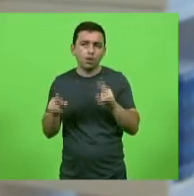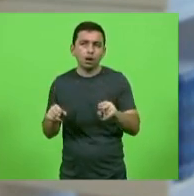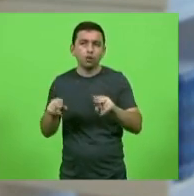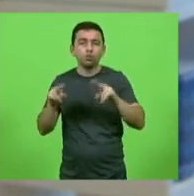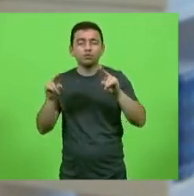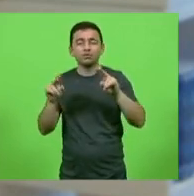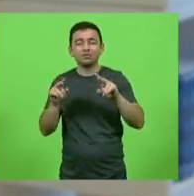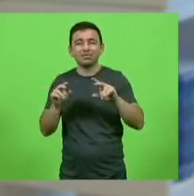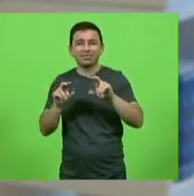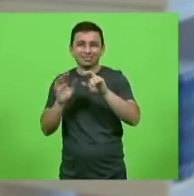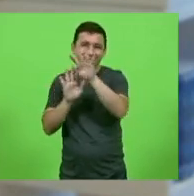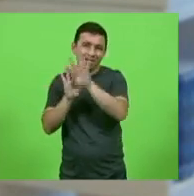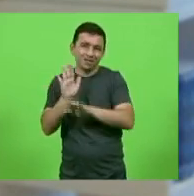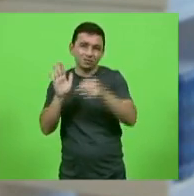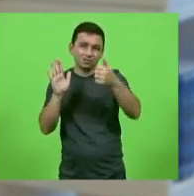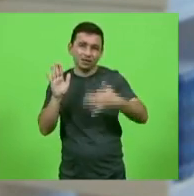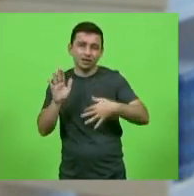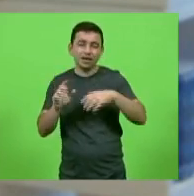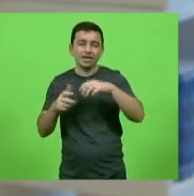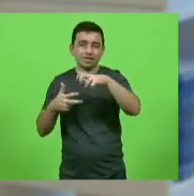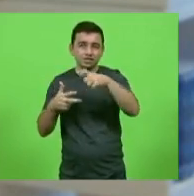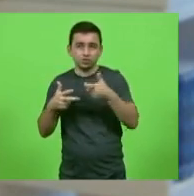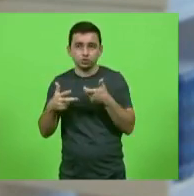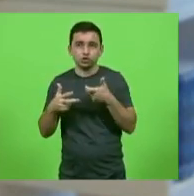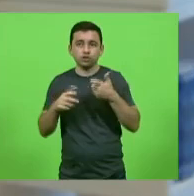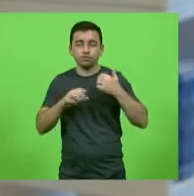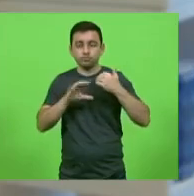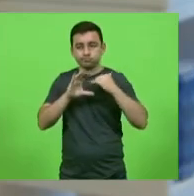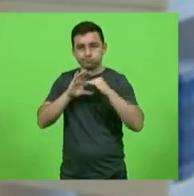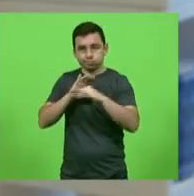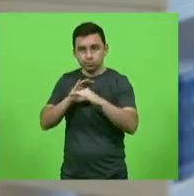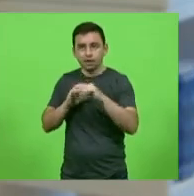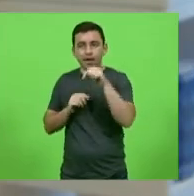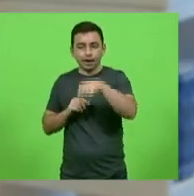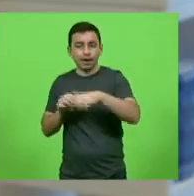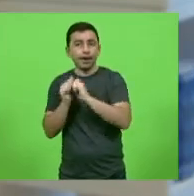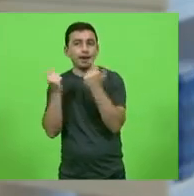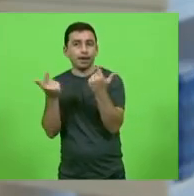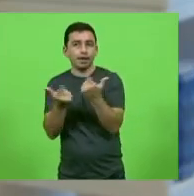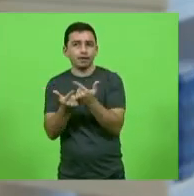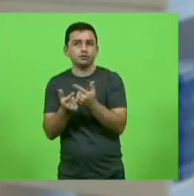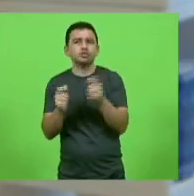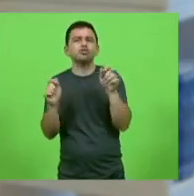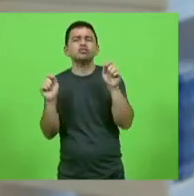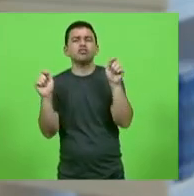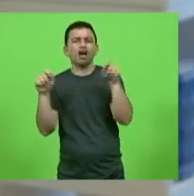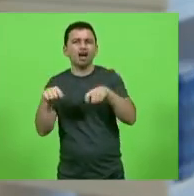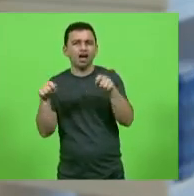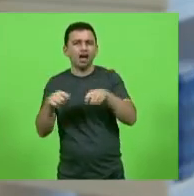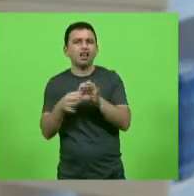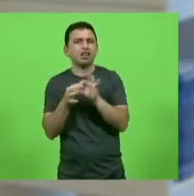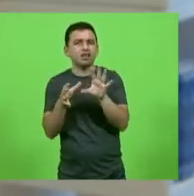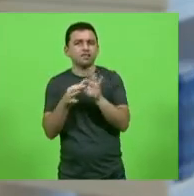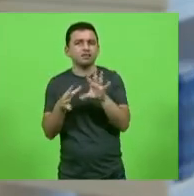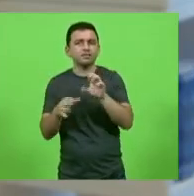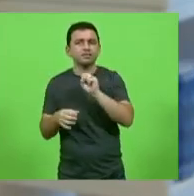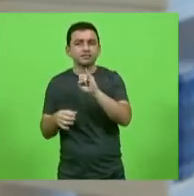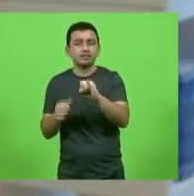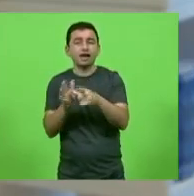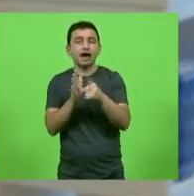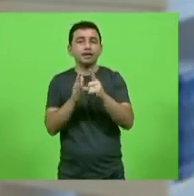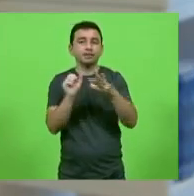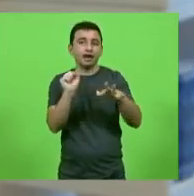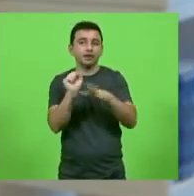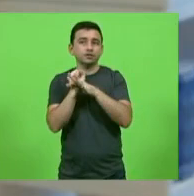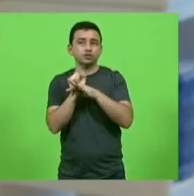do Executivo, encaminhado à LESC, que condicionava o pagamento antecipado mediante a prévia garantia do